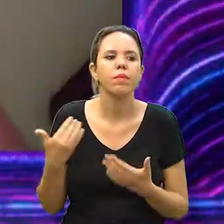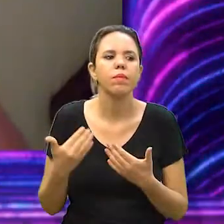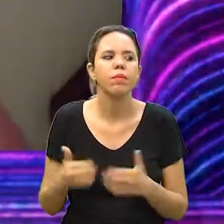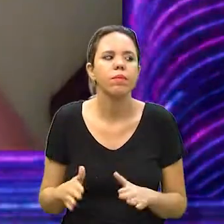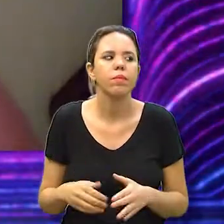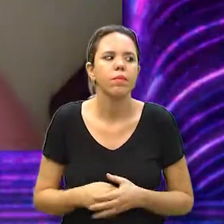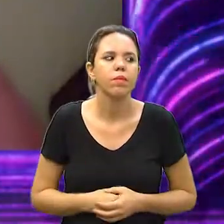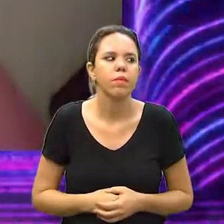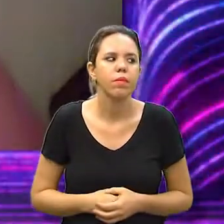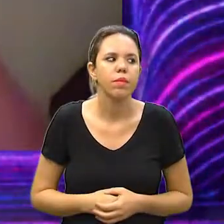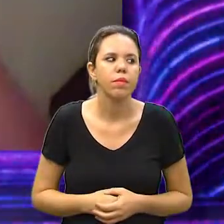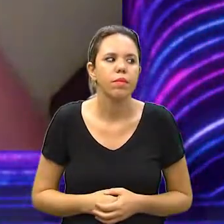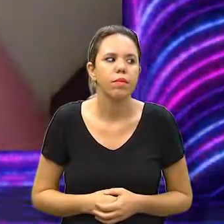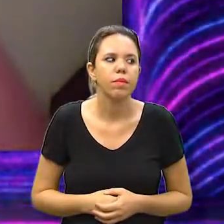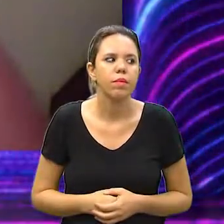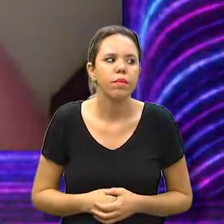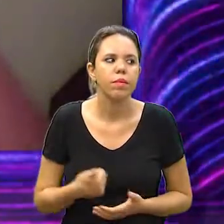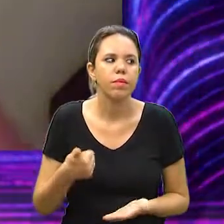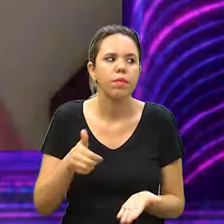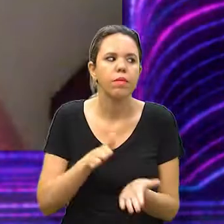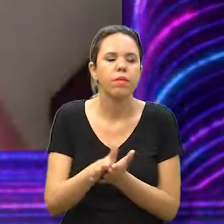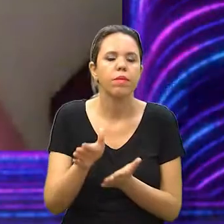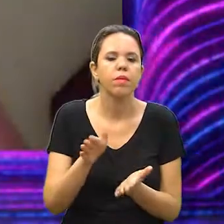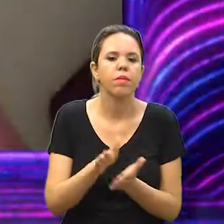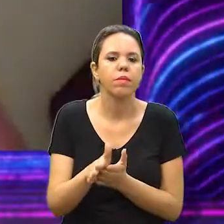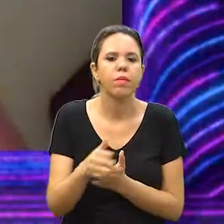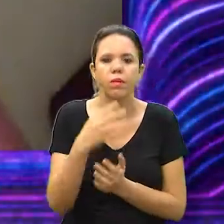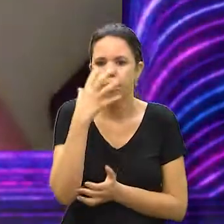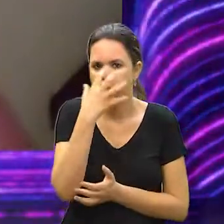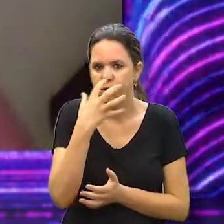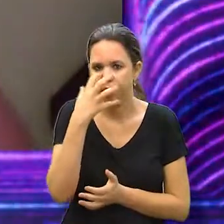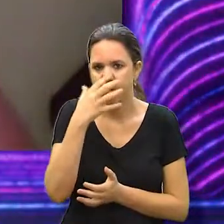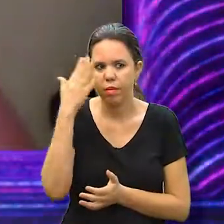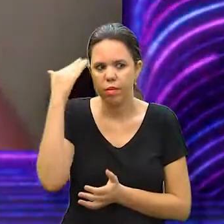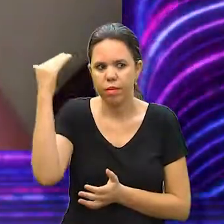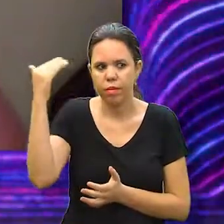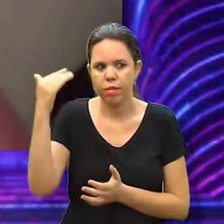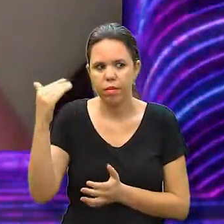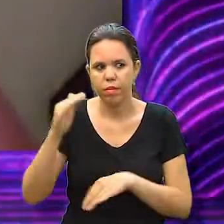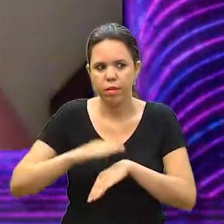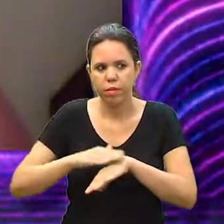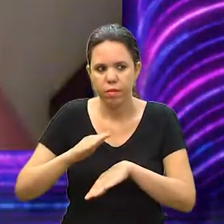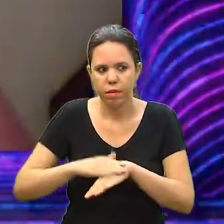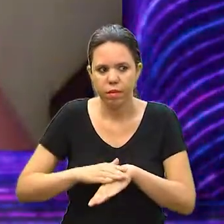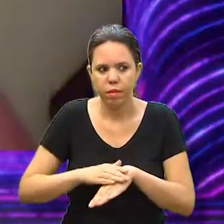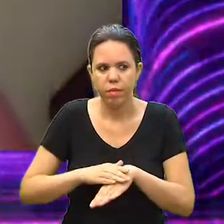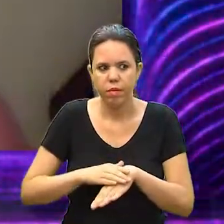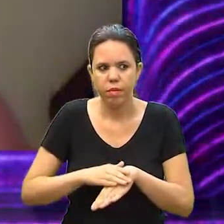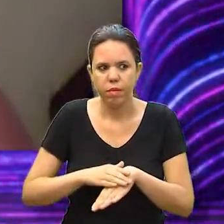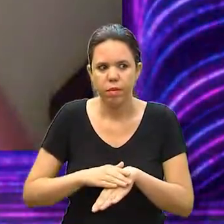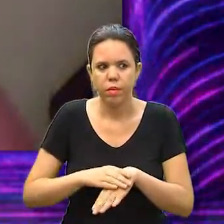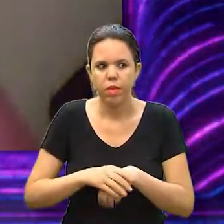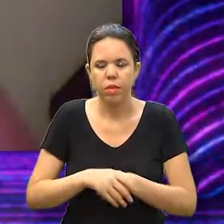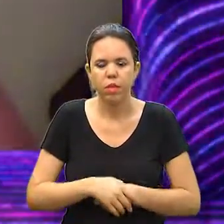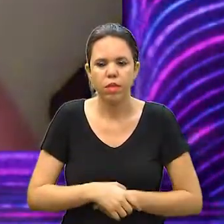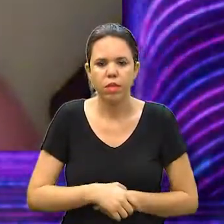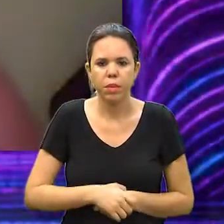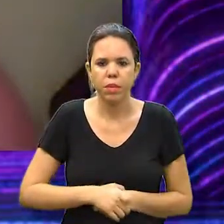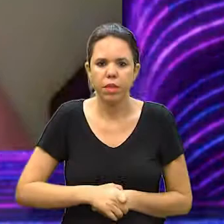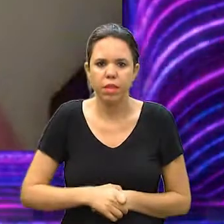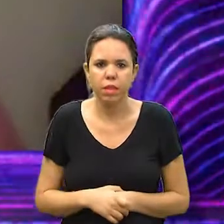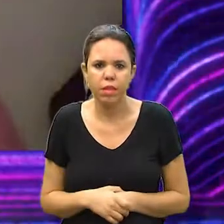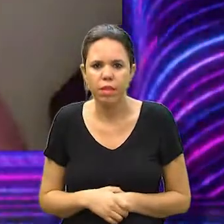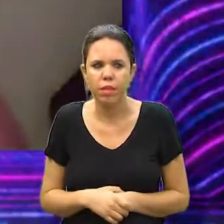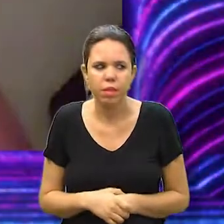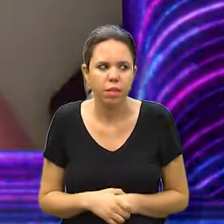do lançamento da primeira publicação, né, dos romances mais famosos que todos os autores que se dedicam ao horror e terror leem,